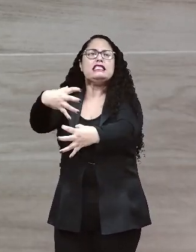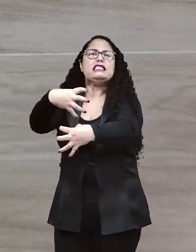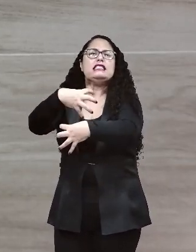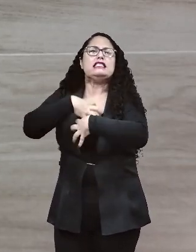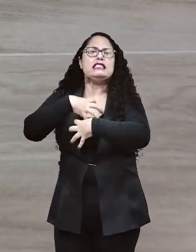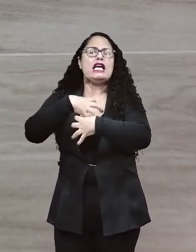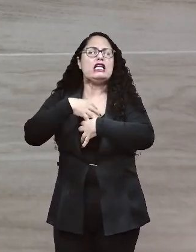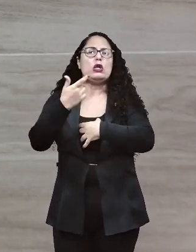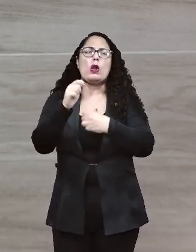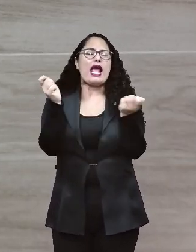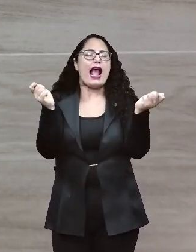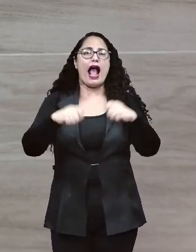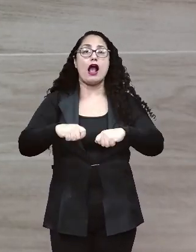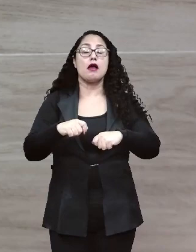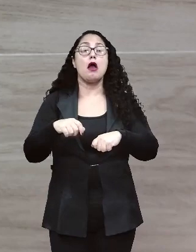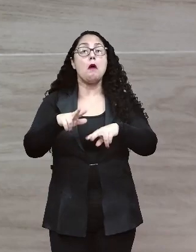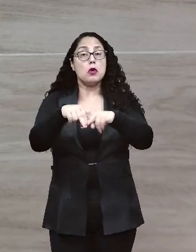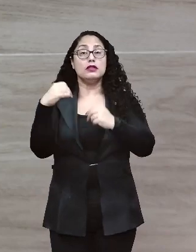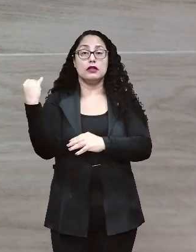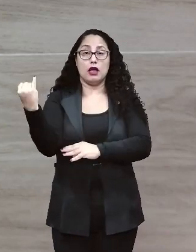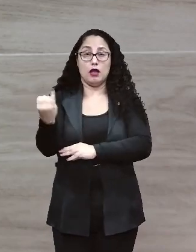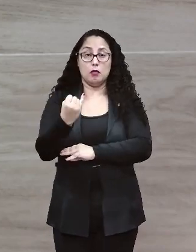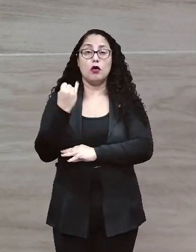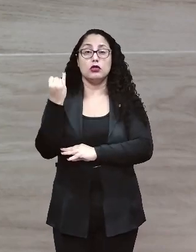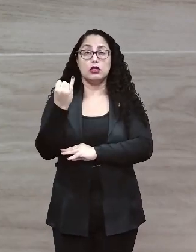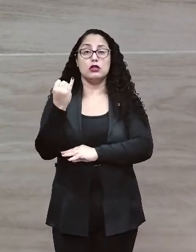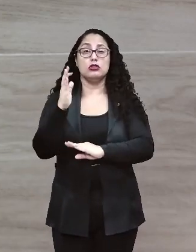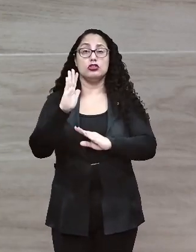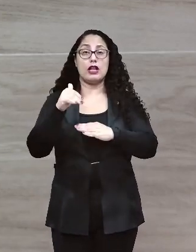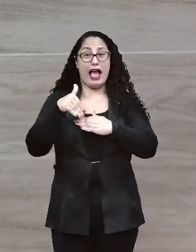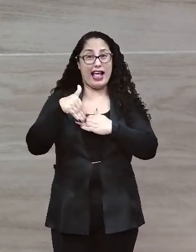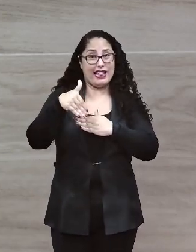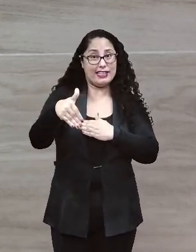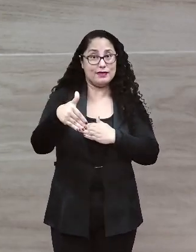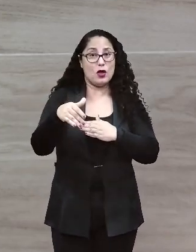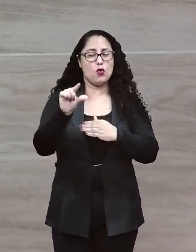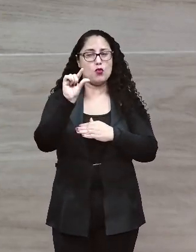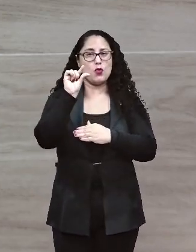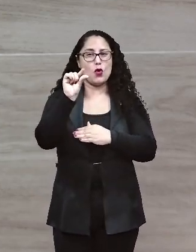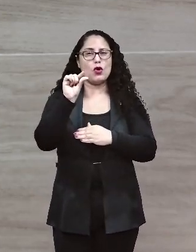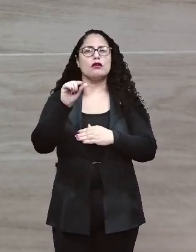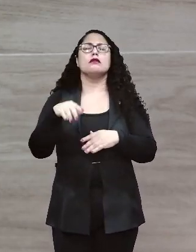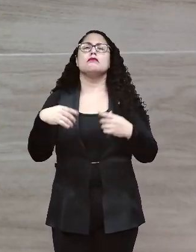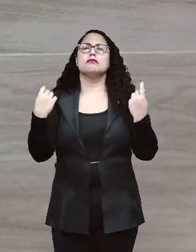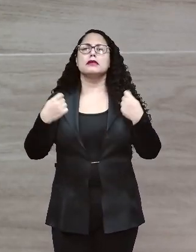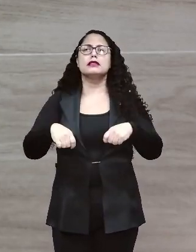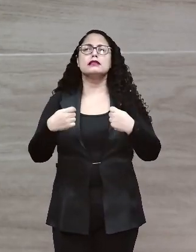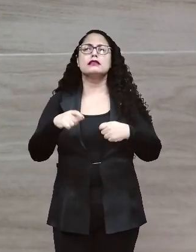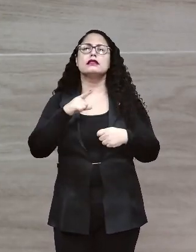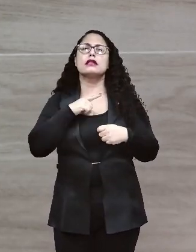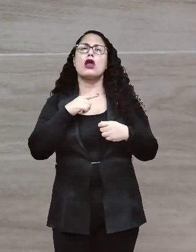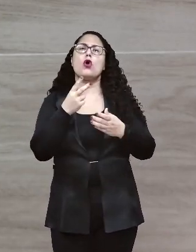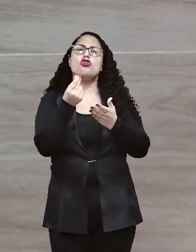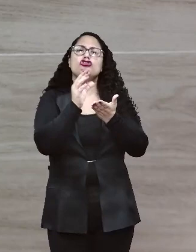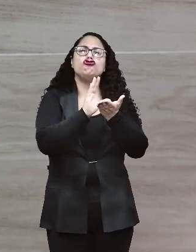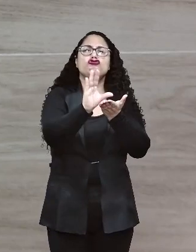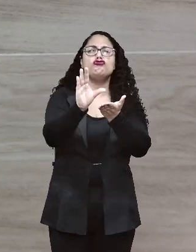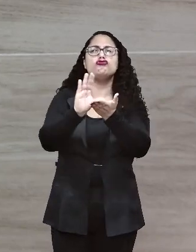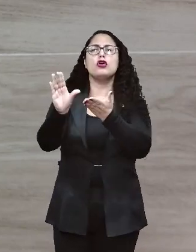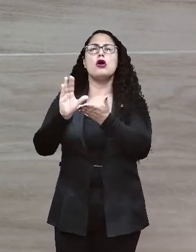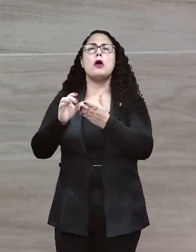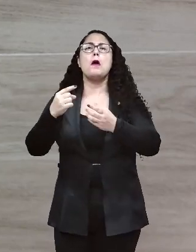incapazes. E aí, por isso que é importante, já tentando antecipar um pouco, que tenha um investimento maior em